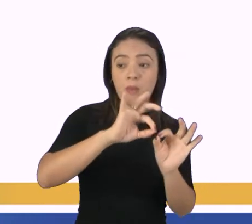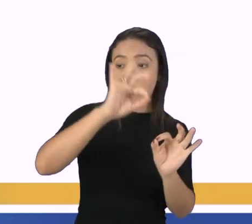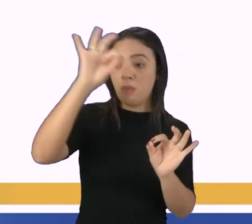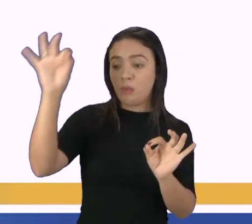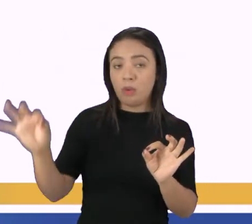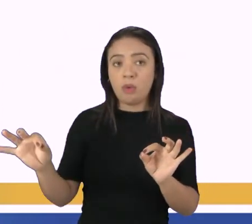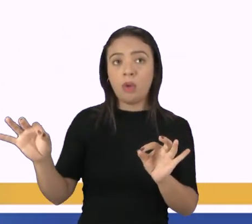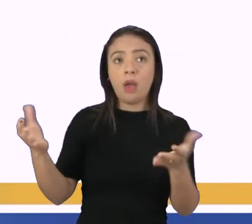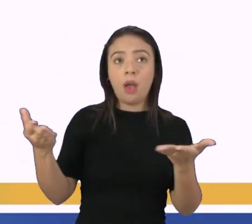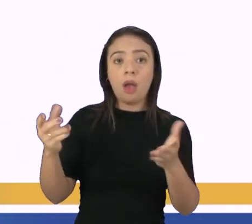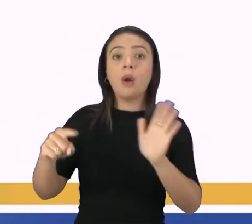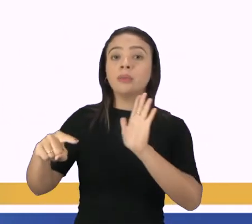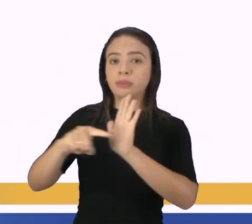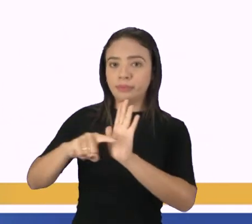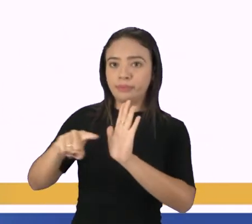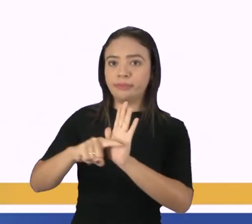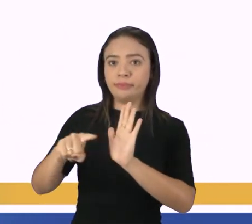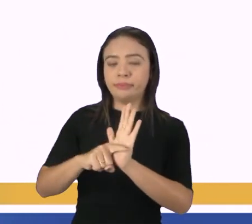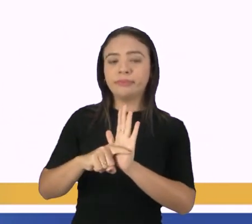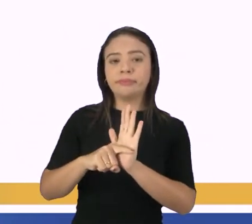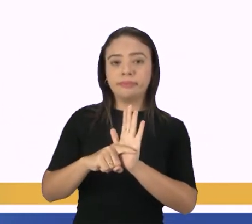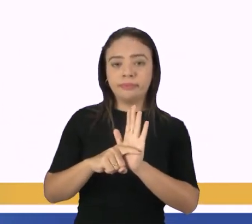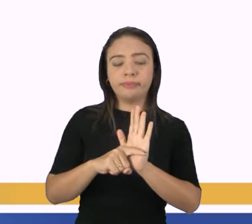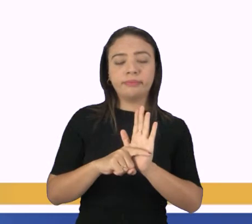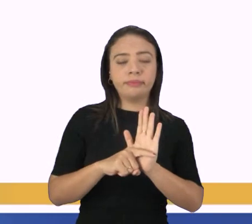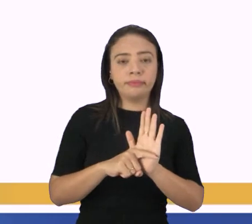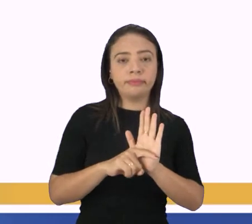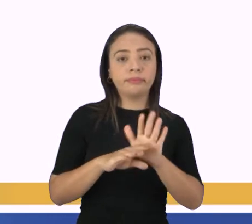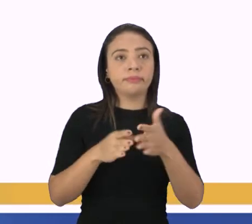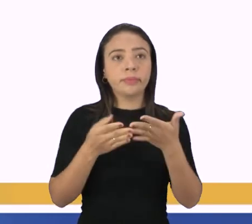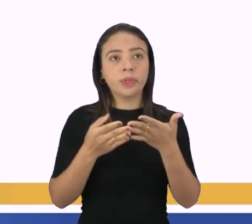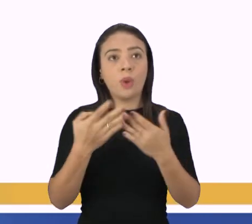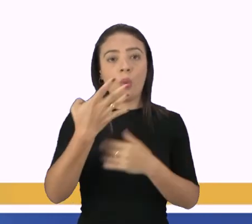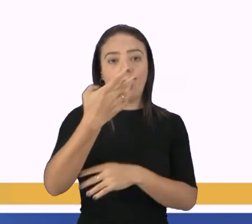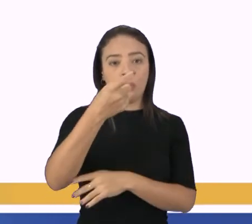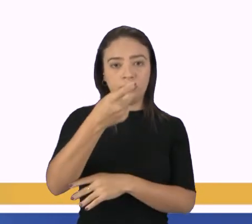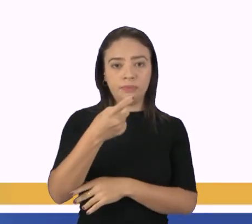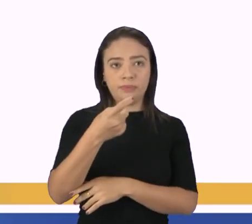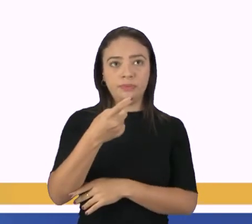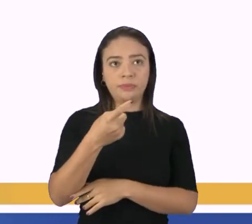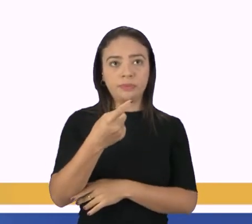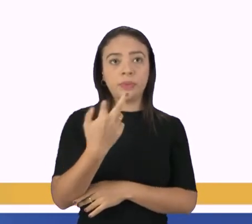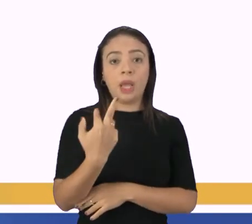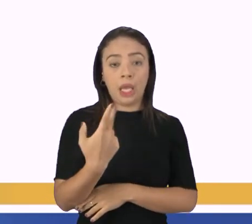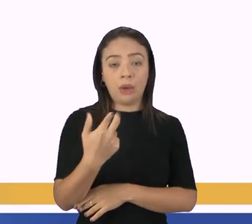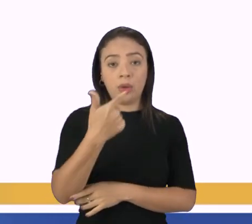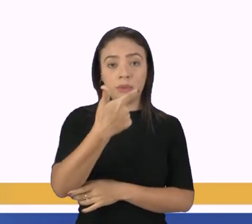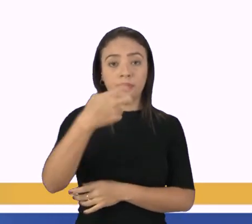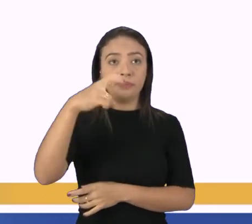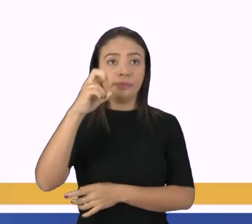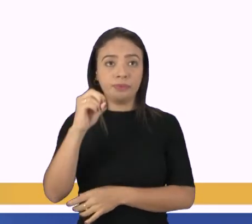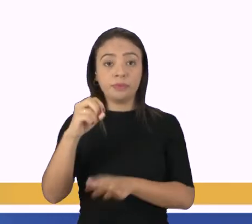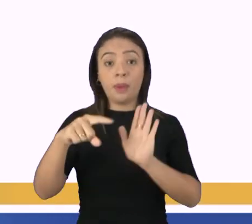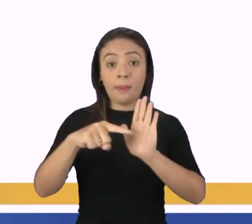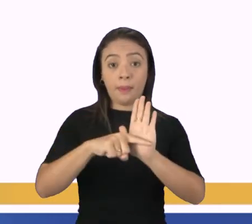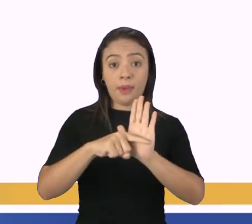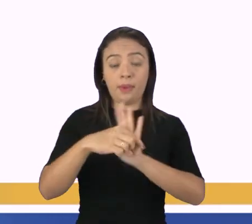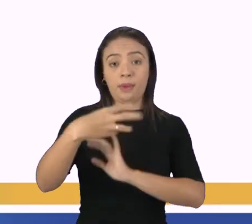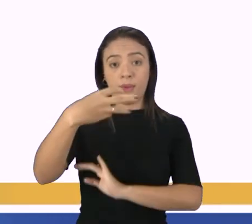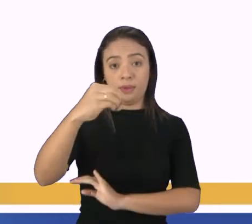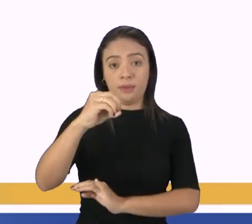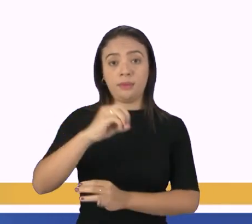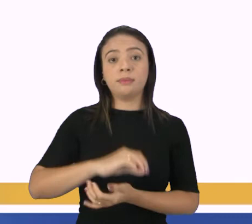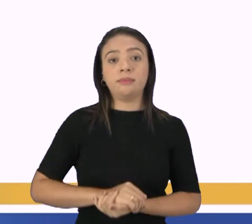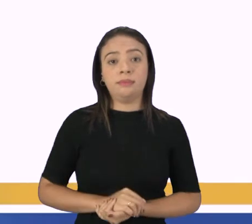lado com sinal inverso, operação inversa, ele vai negativo. Então, 4x igual a 250 menos